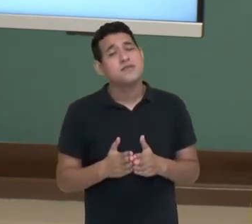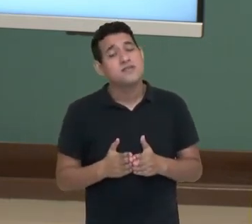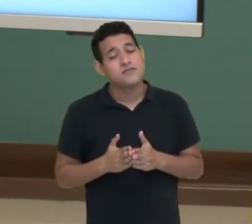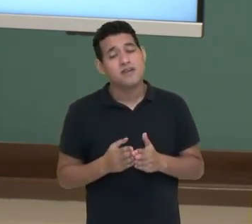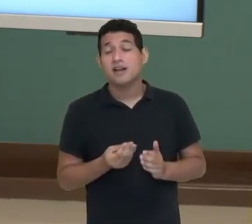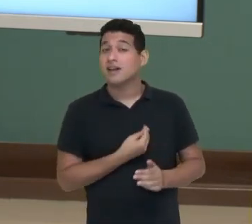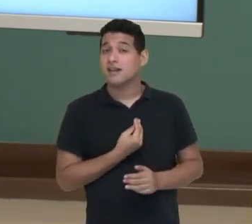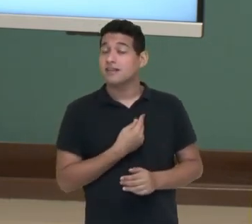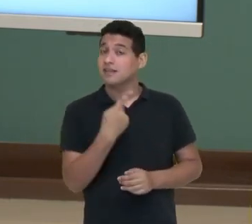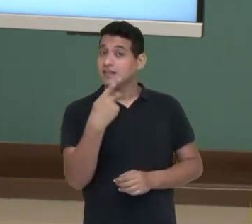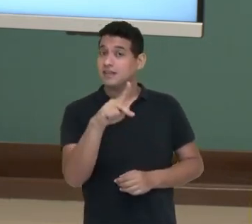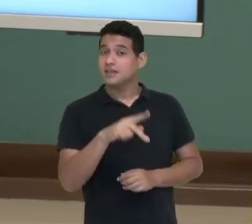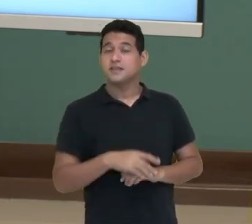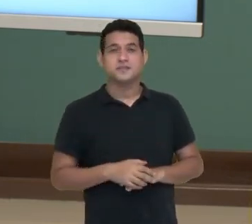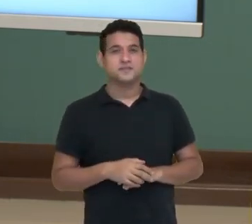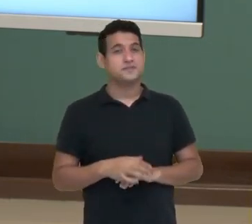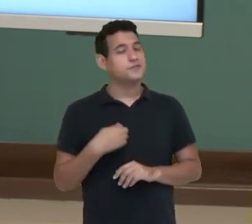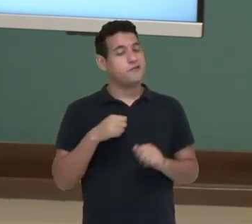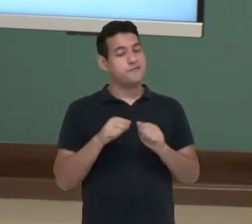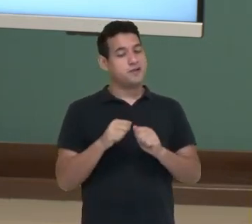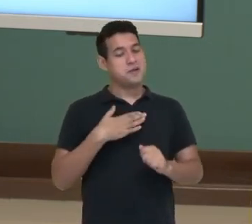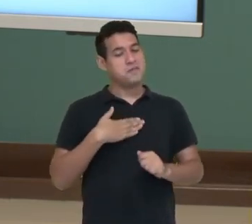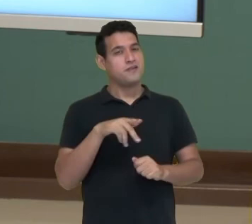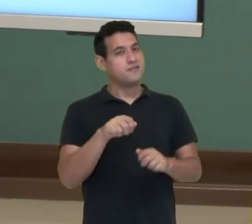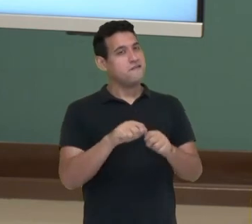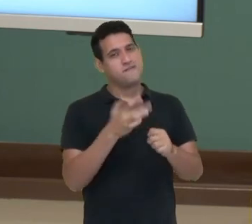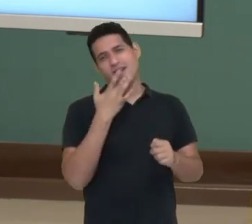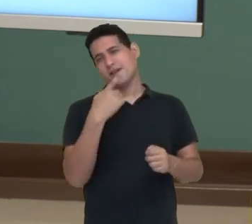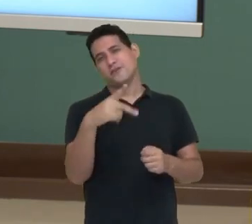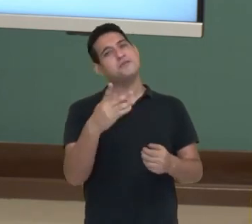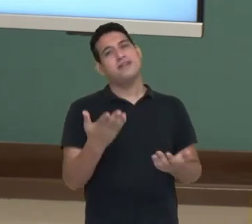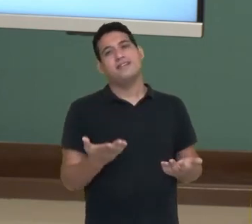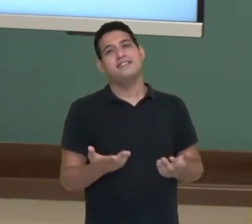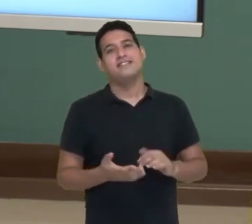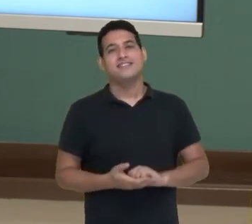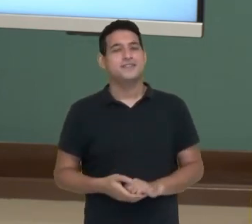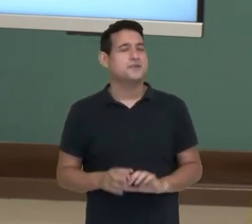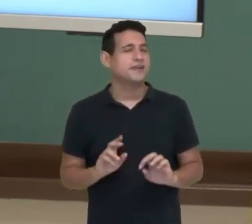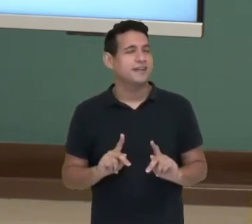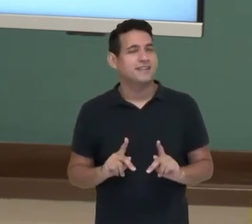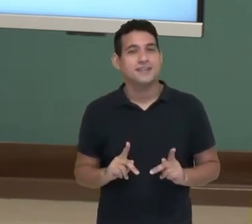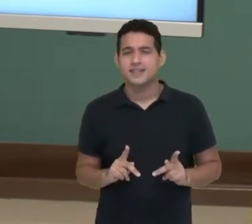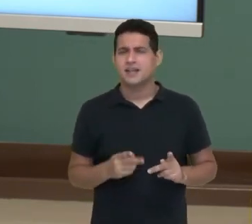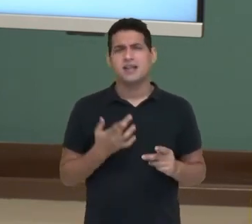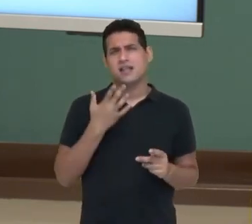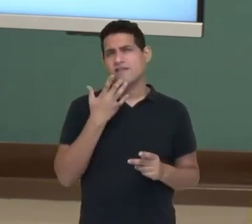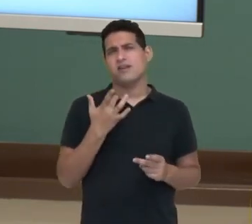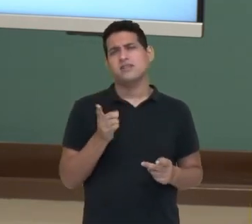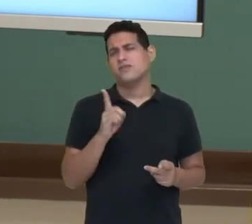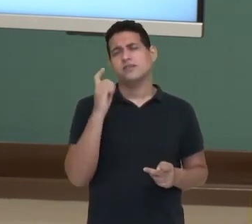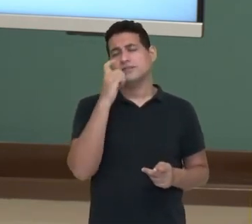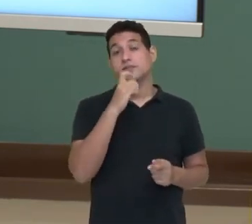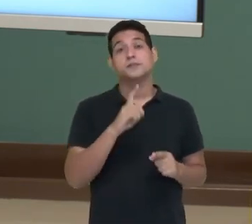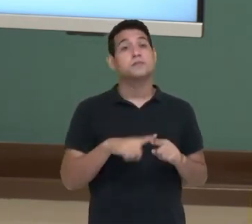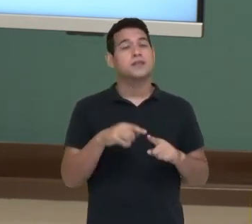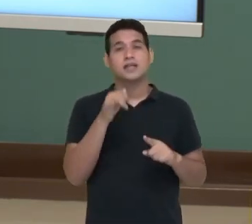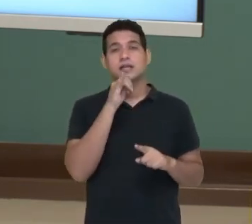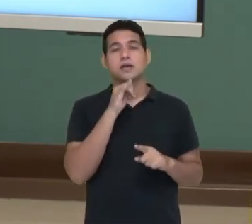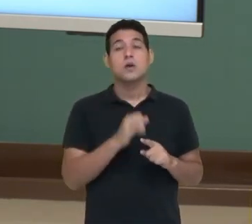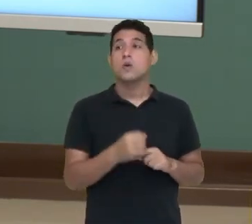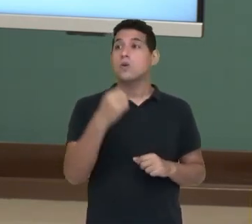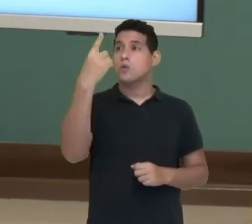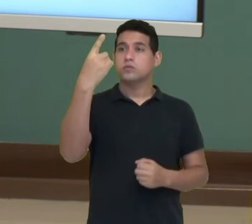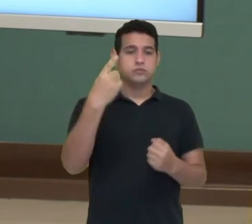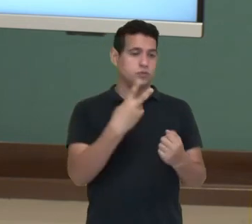sua vida, tá bom? Eu facilito a minha aqui, você facilita a sua aí, tá bom? Bem tranquilo. Então, chutando 1 e 2